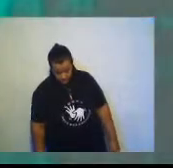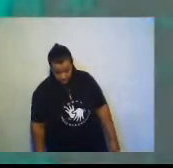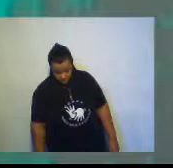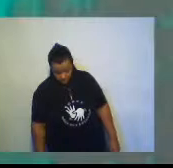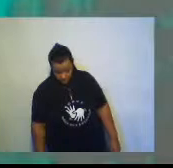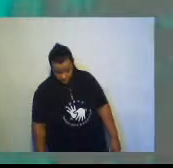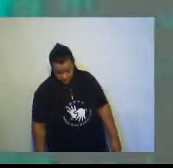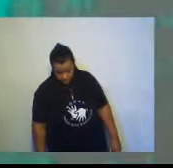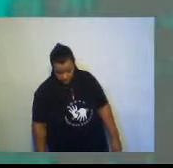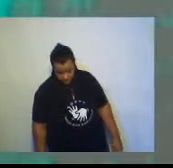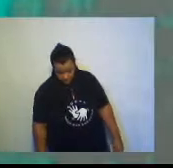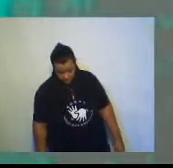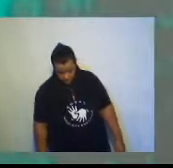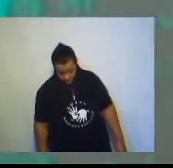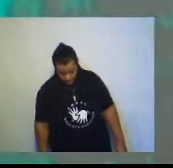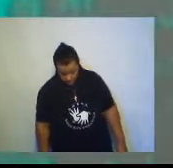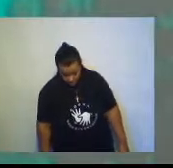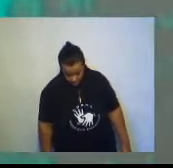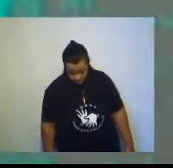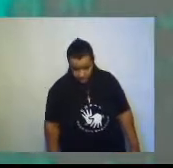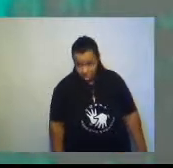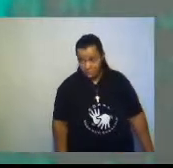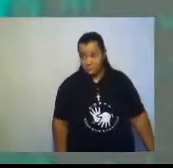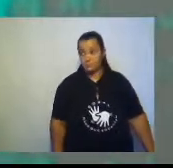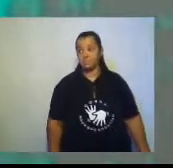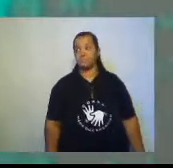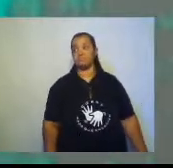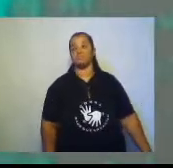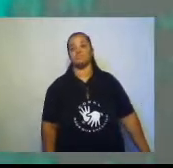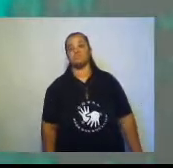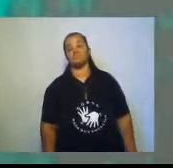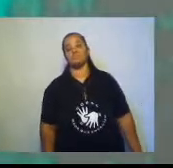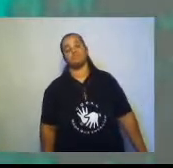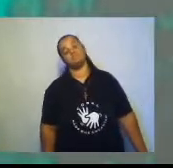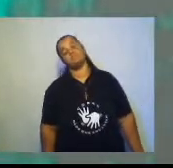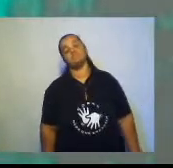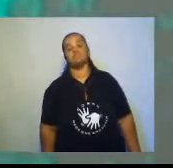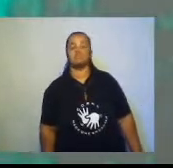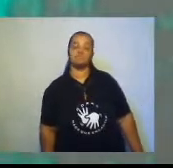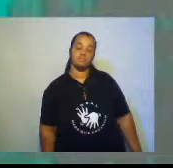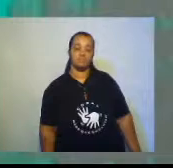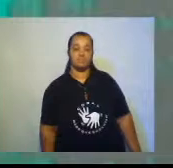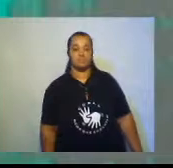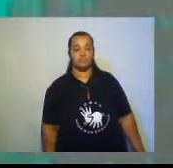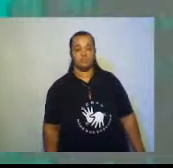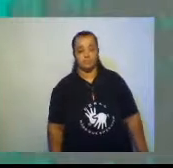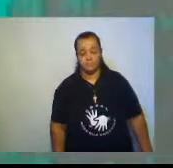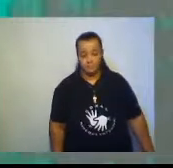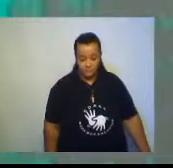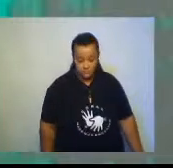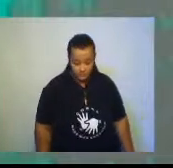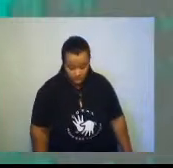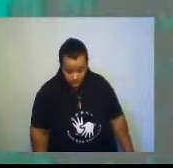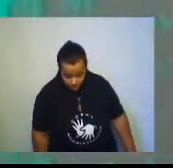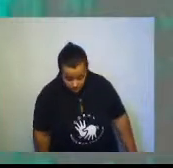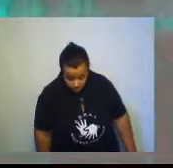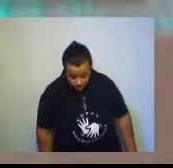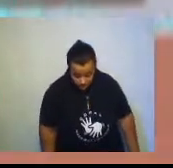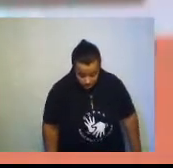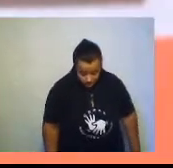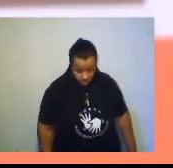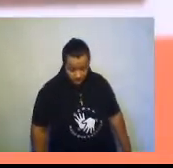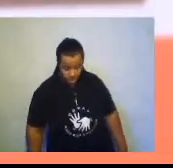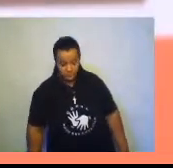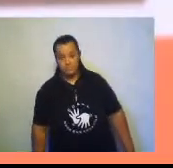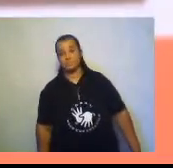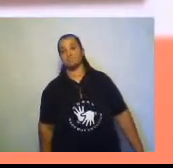que tem que trabalhar bastante para que tudo isso aconteça, então parabéns também a vocês que estão trazendo essa qualidade e chegando aí